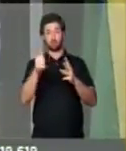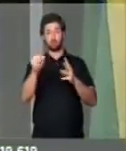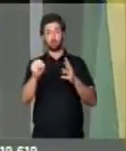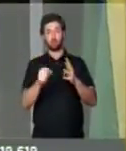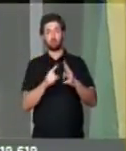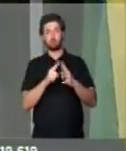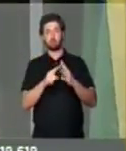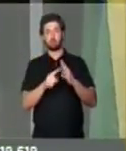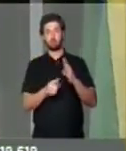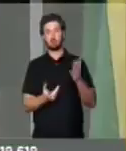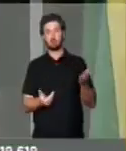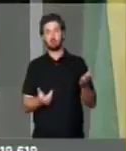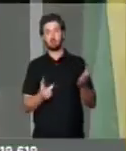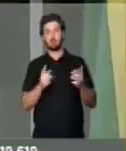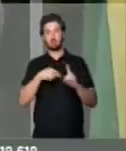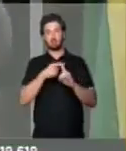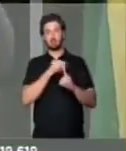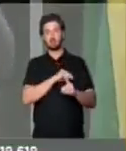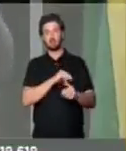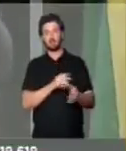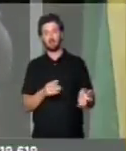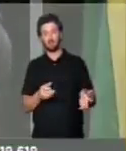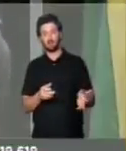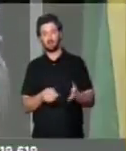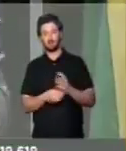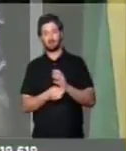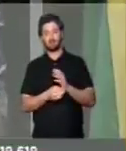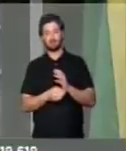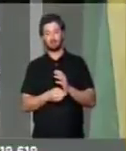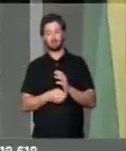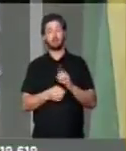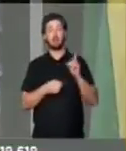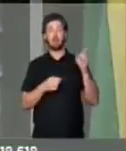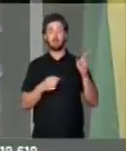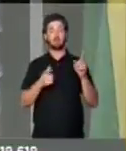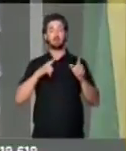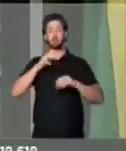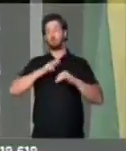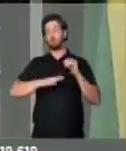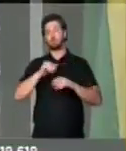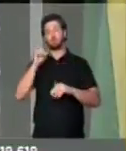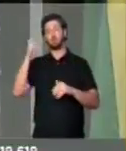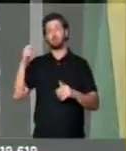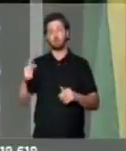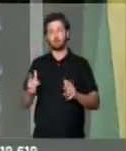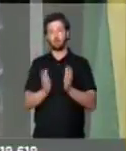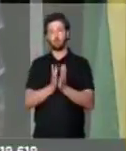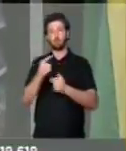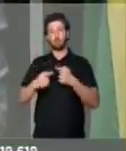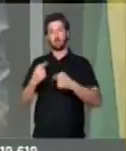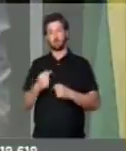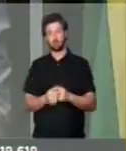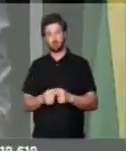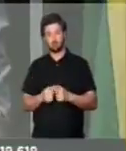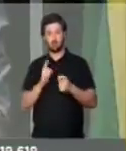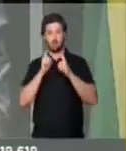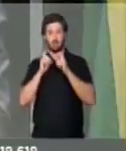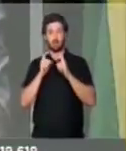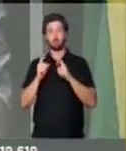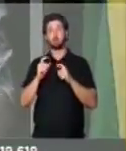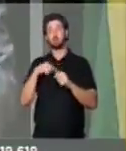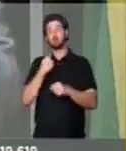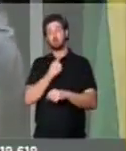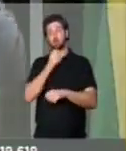2018. Esses são os incompetentes desse partido que administraram o